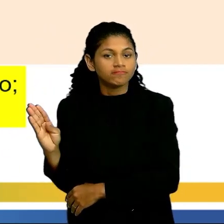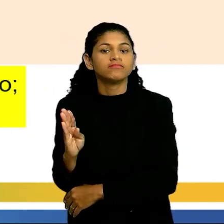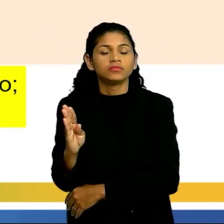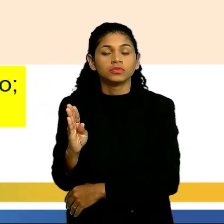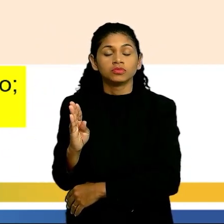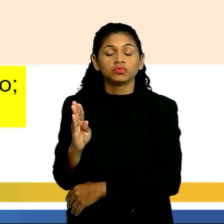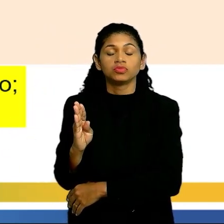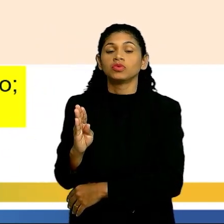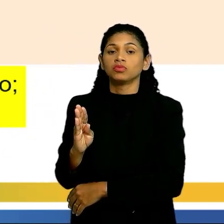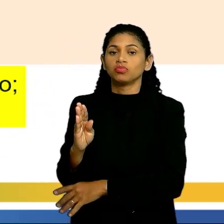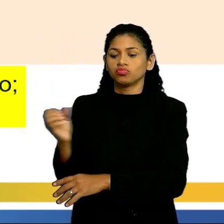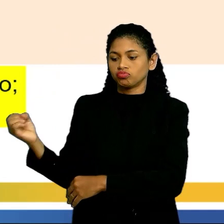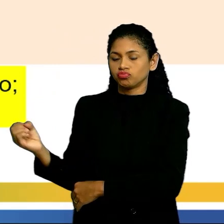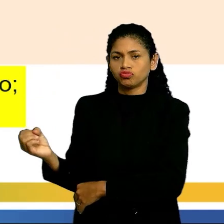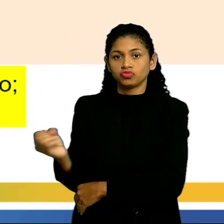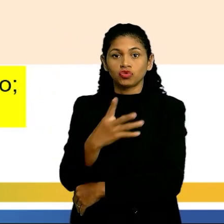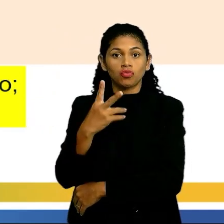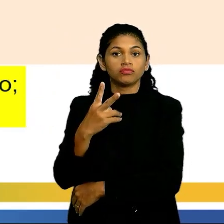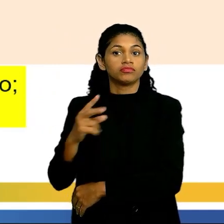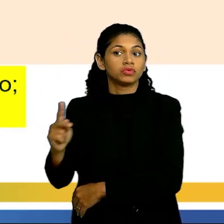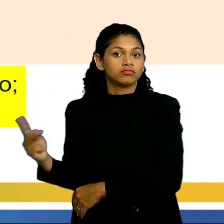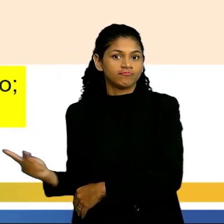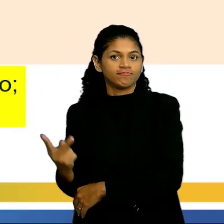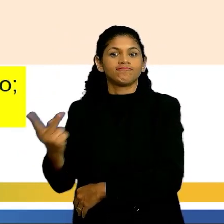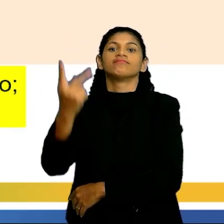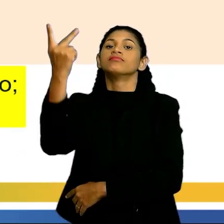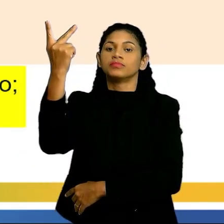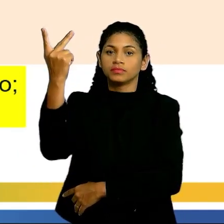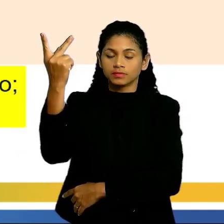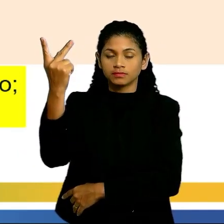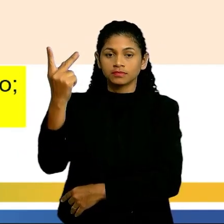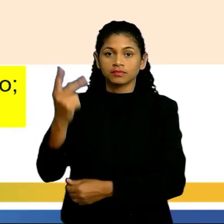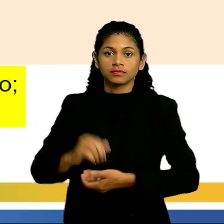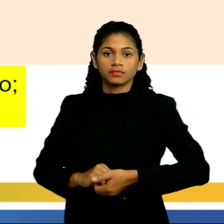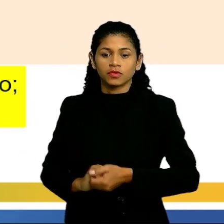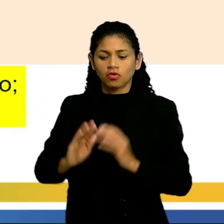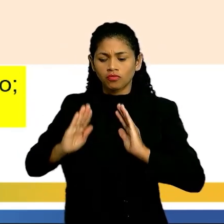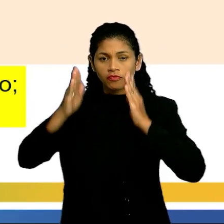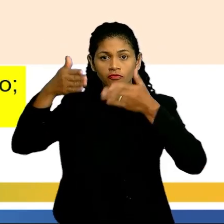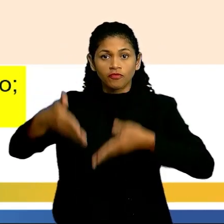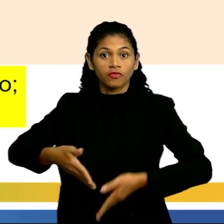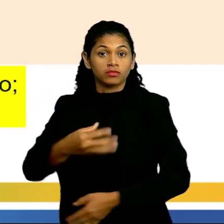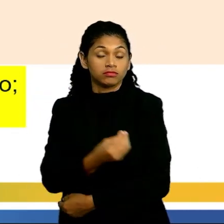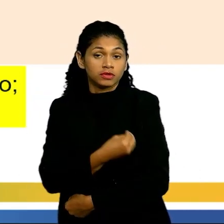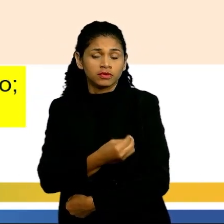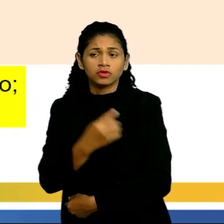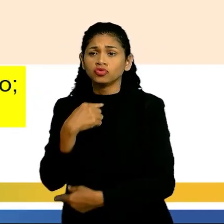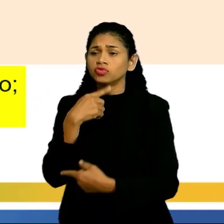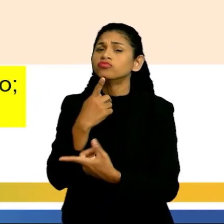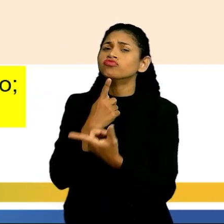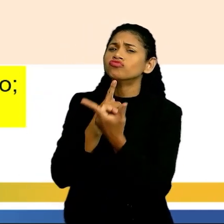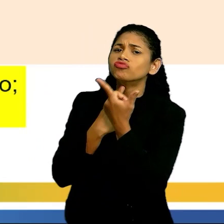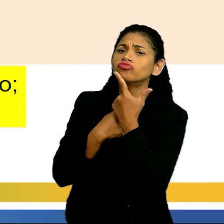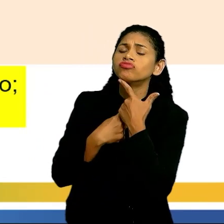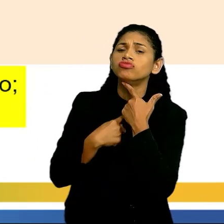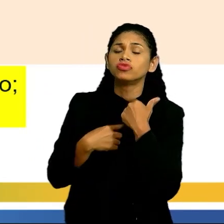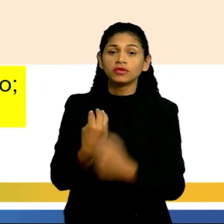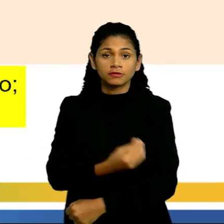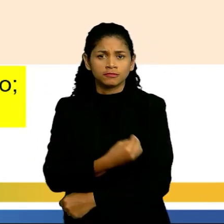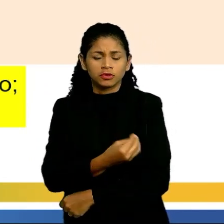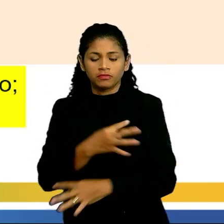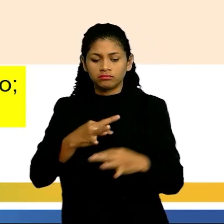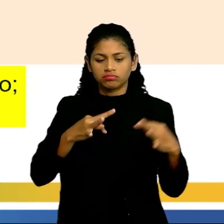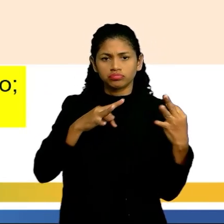valores, e concentrada nesta a vida, essa concentrada na vida e no desejo de vivê-la em plenitude, de